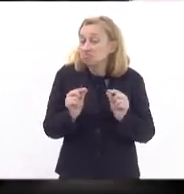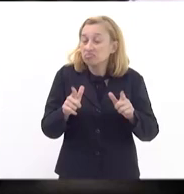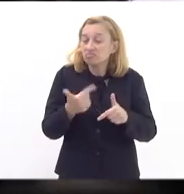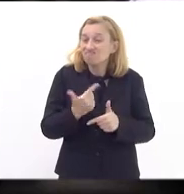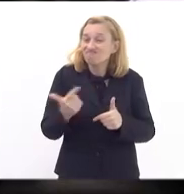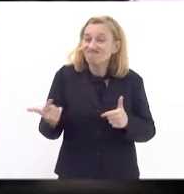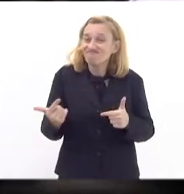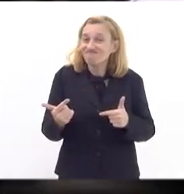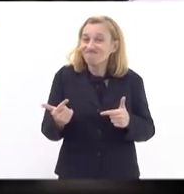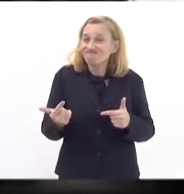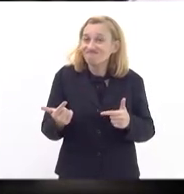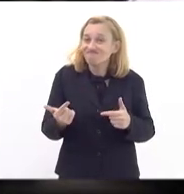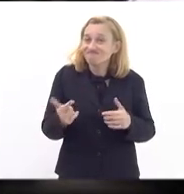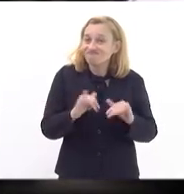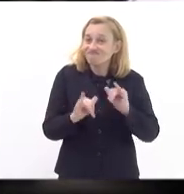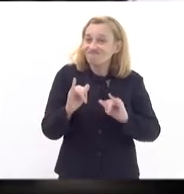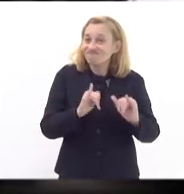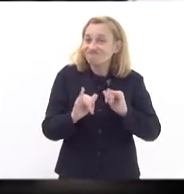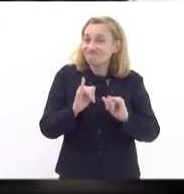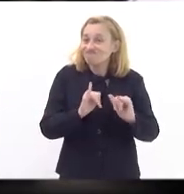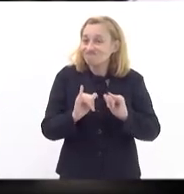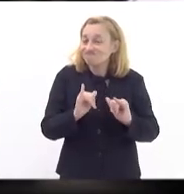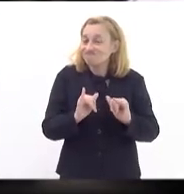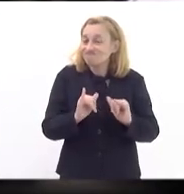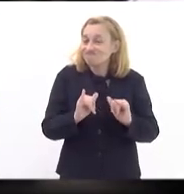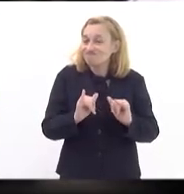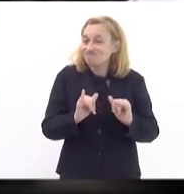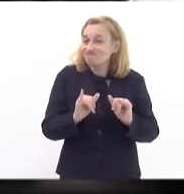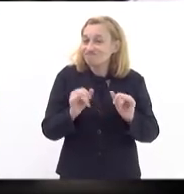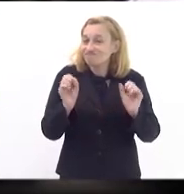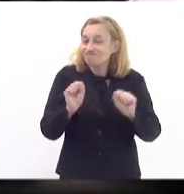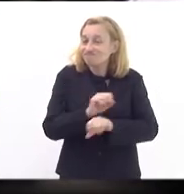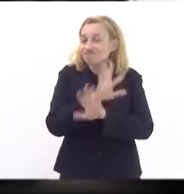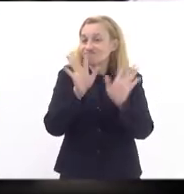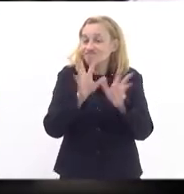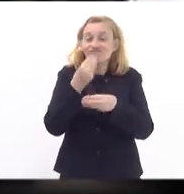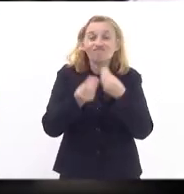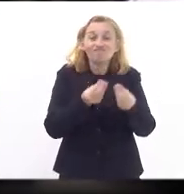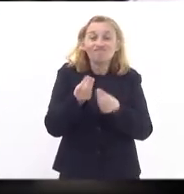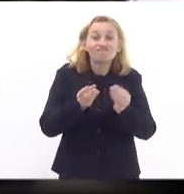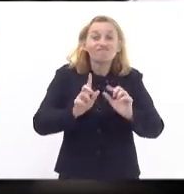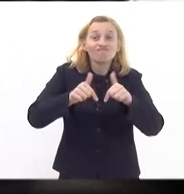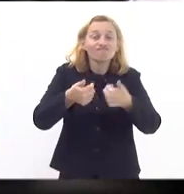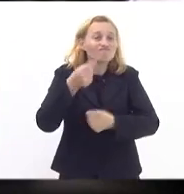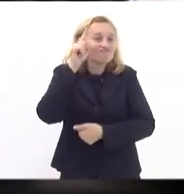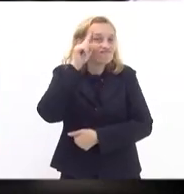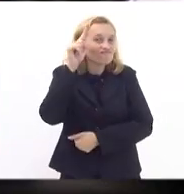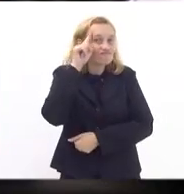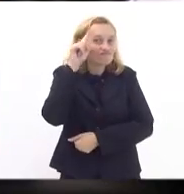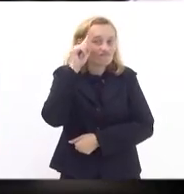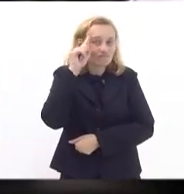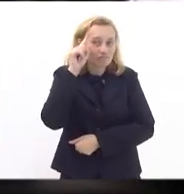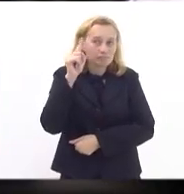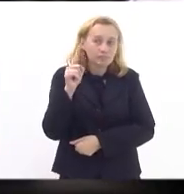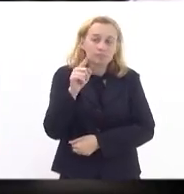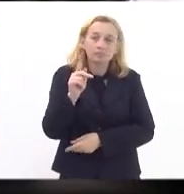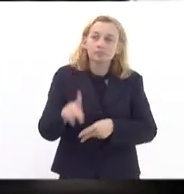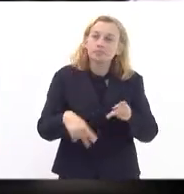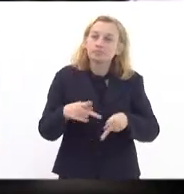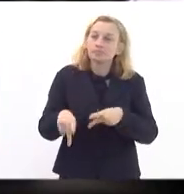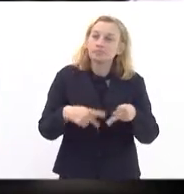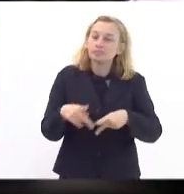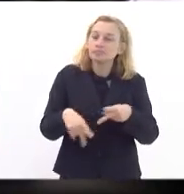tem é efetivamente é é como é que isso funciona no dia a dia da